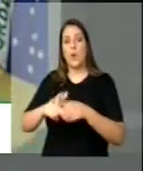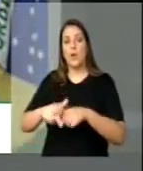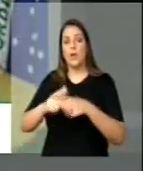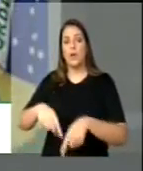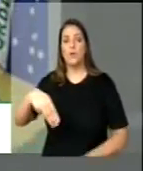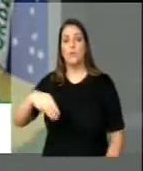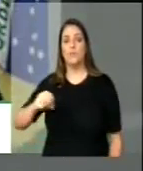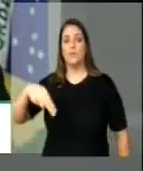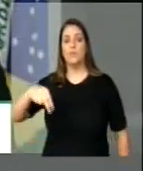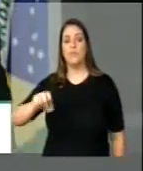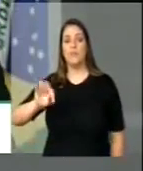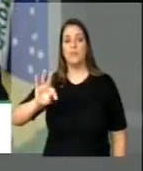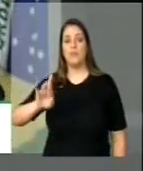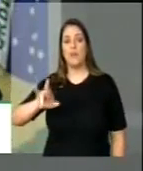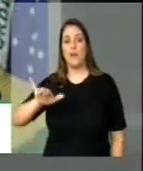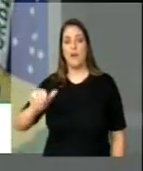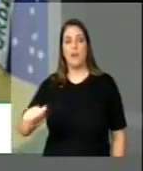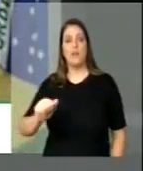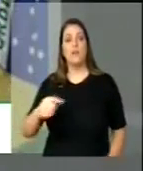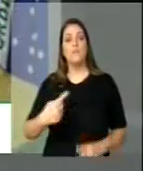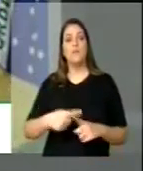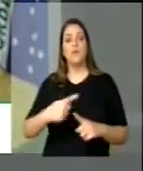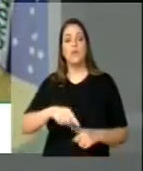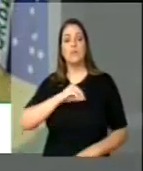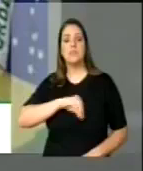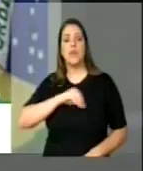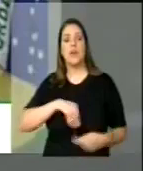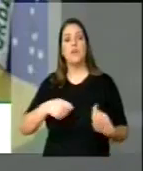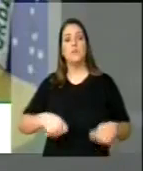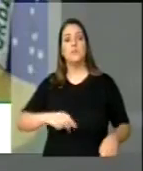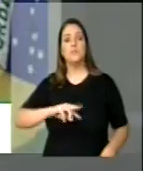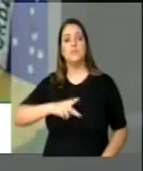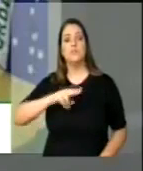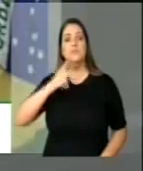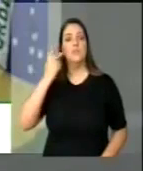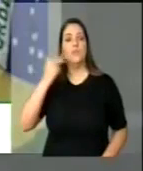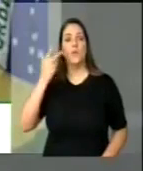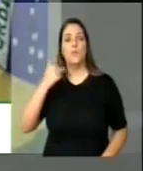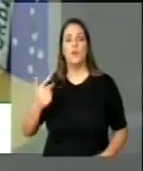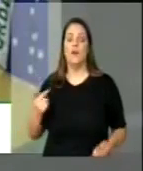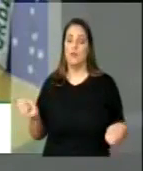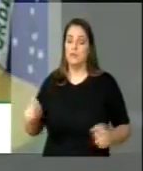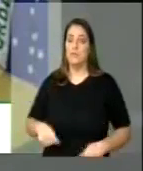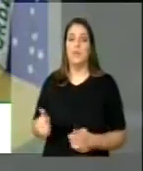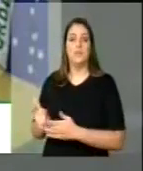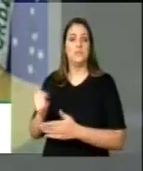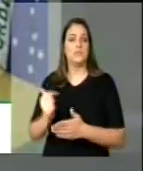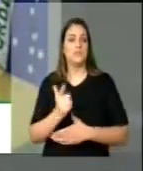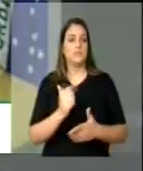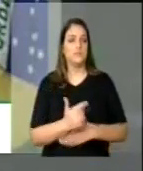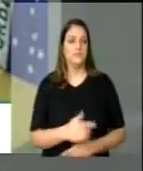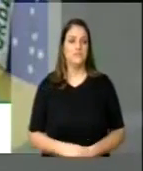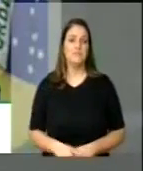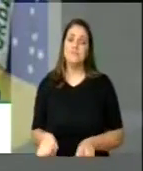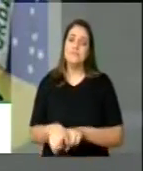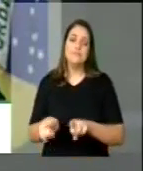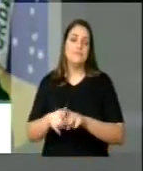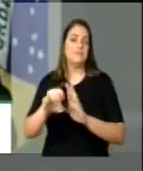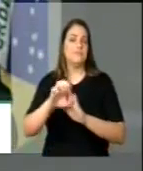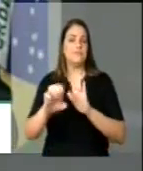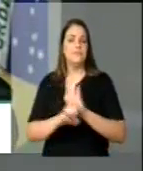a proteger o salário, o poder de compra de milhões de trabalhadores. E o Estatuto da Terra, que